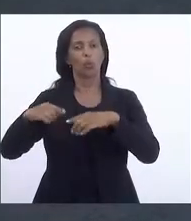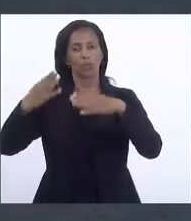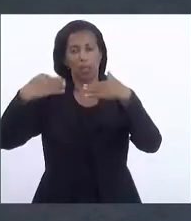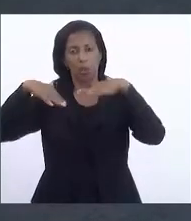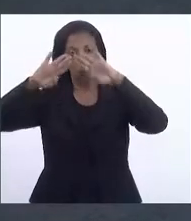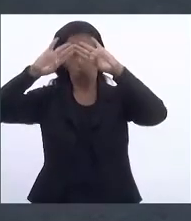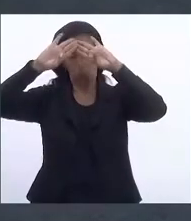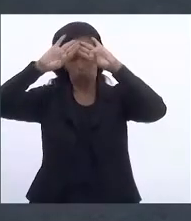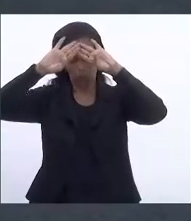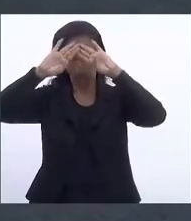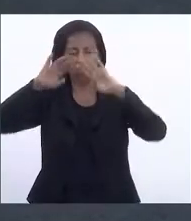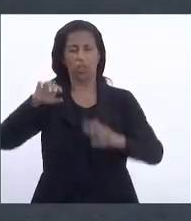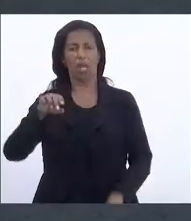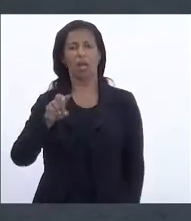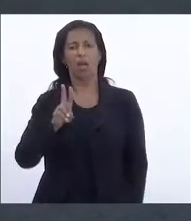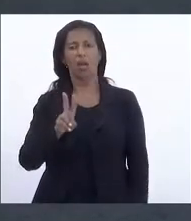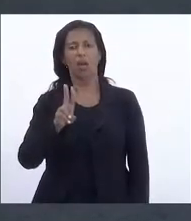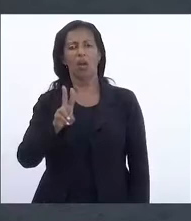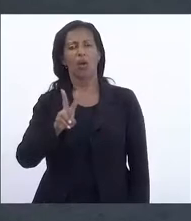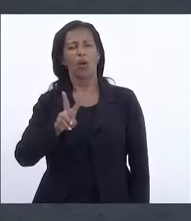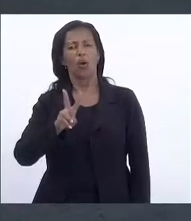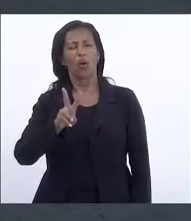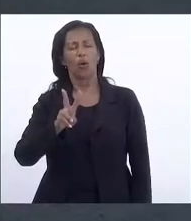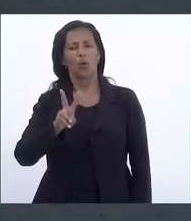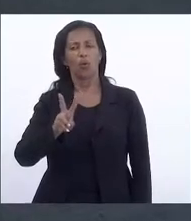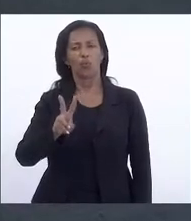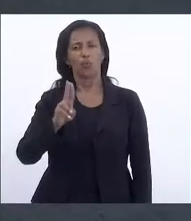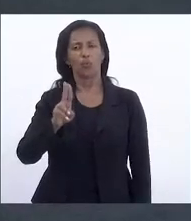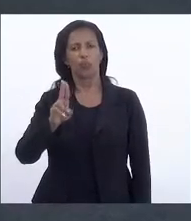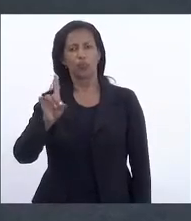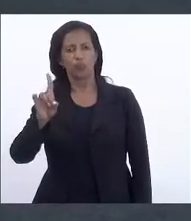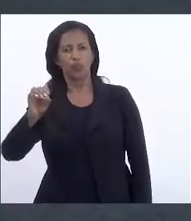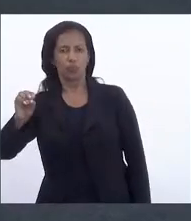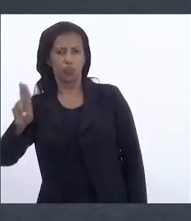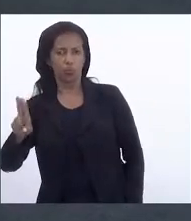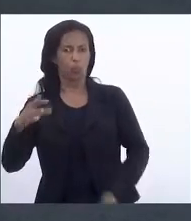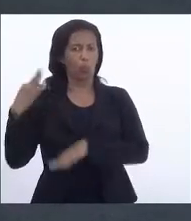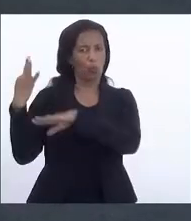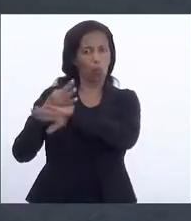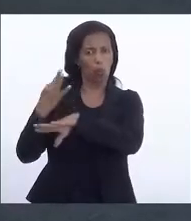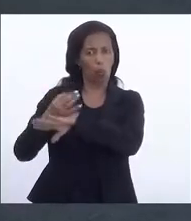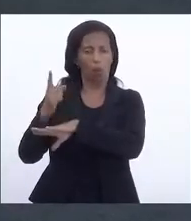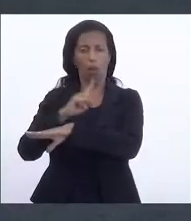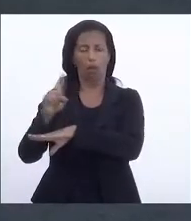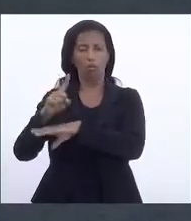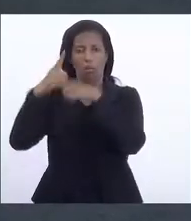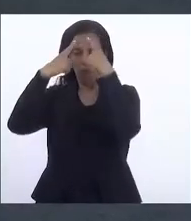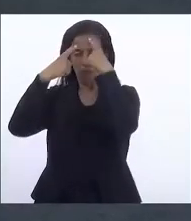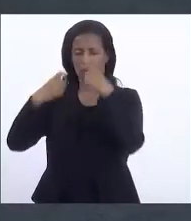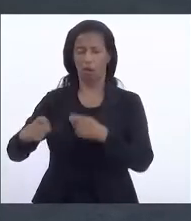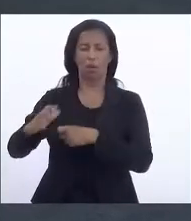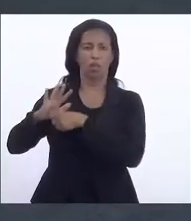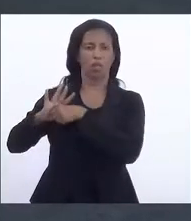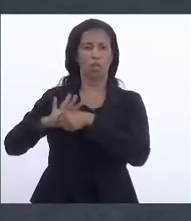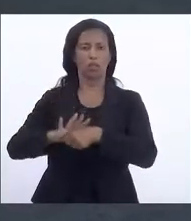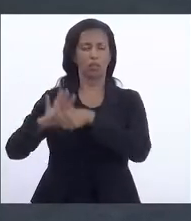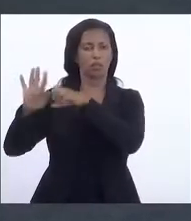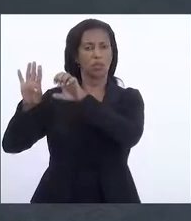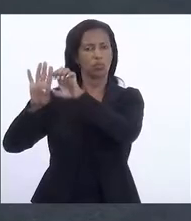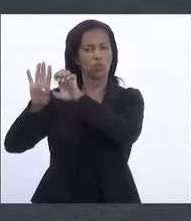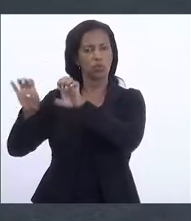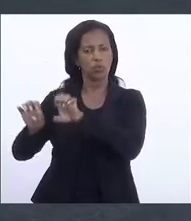vudus e inquédi-se. Não se trata de uma intolerância, mas de uma violência e de um racismo estrutural